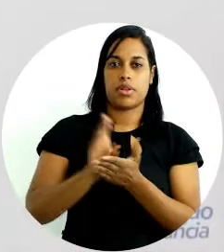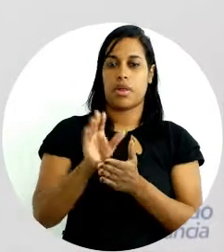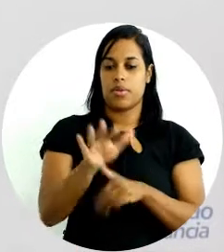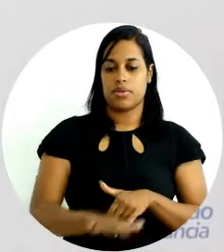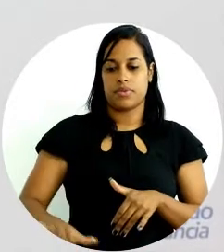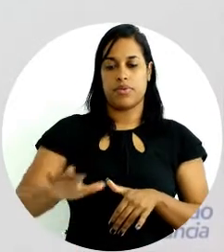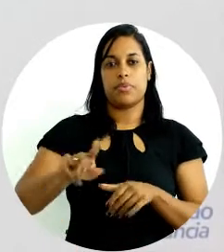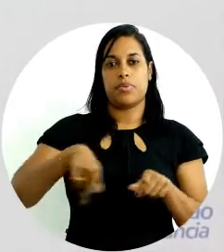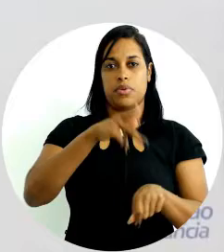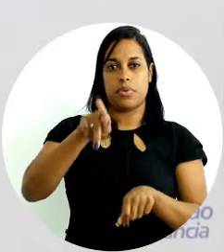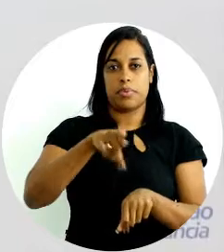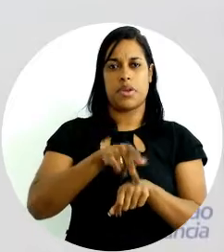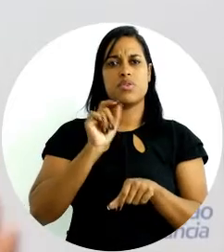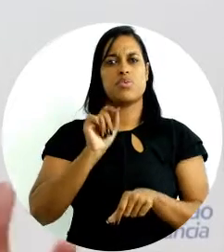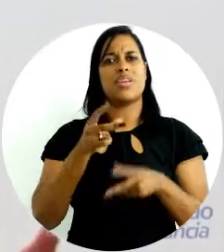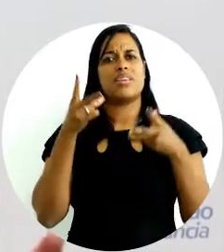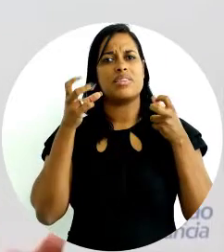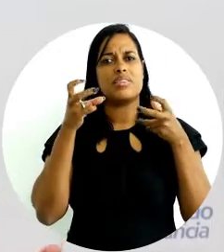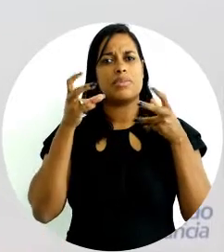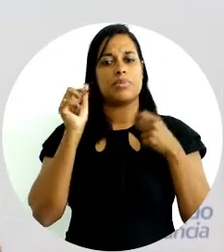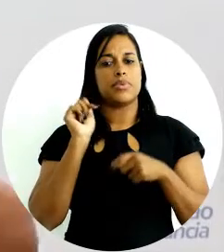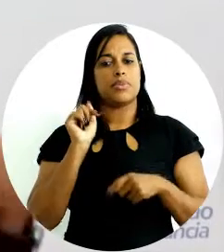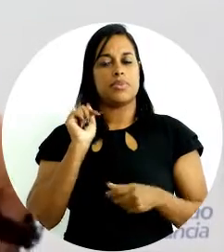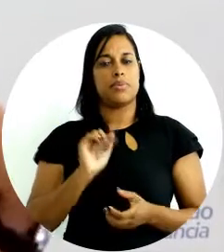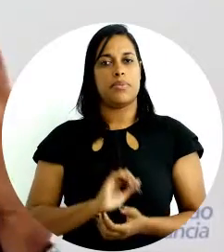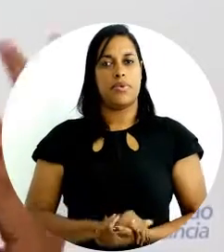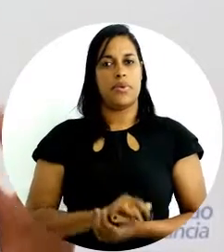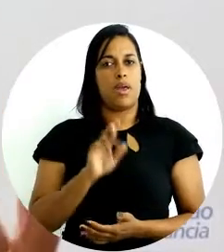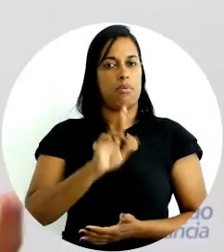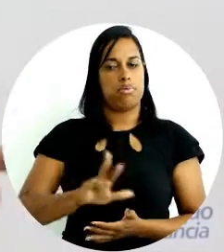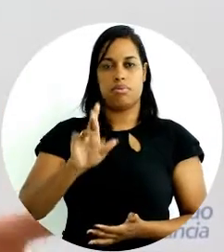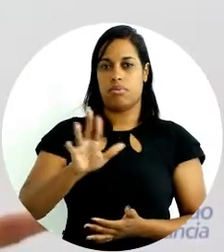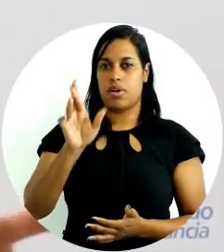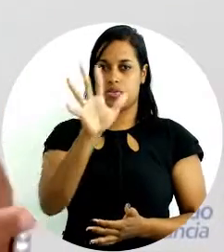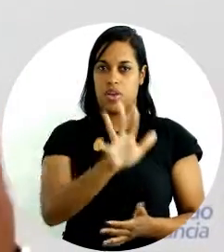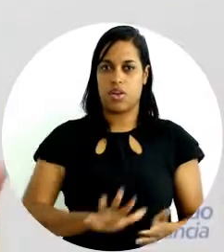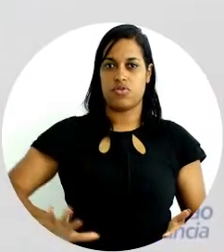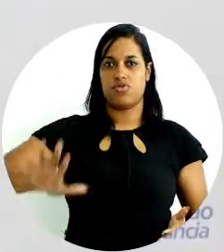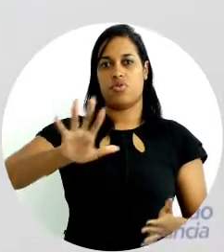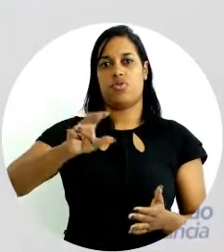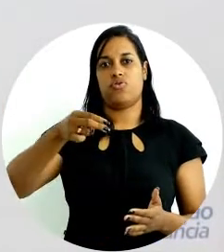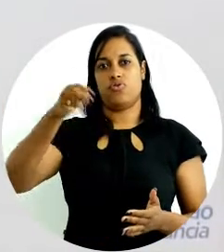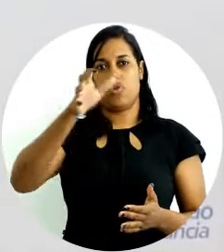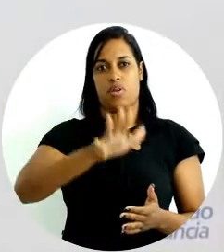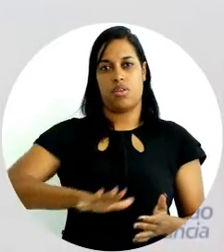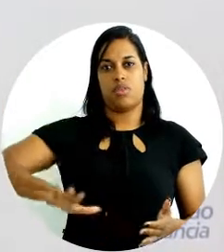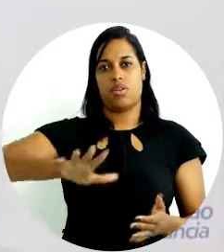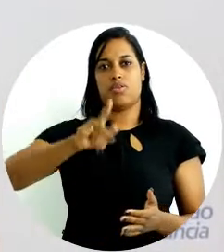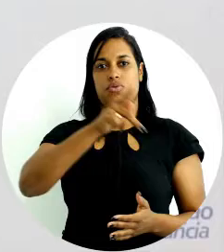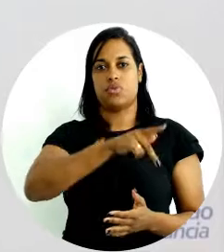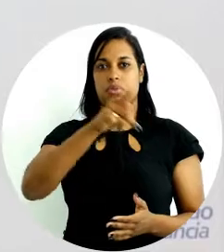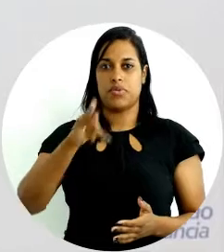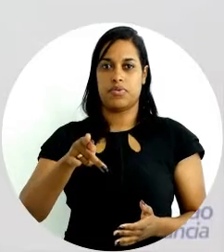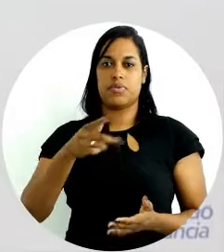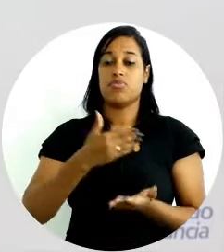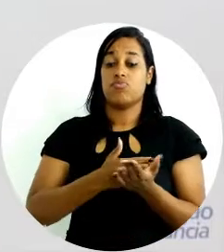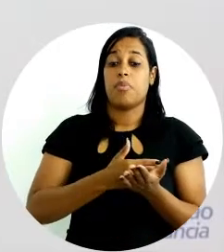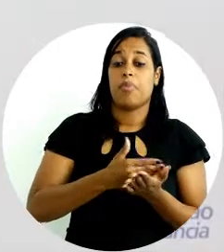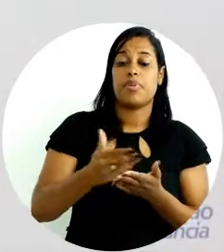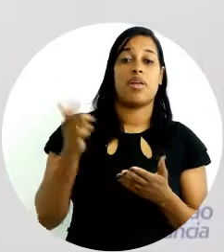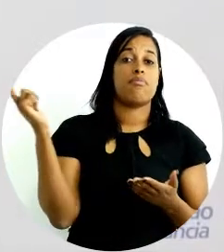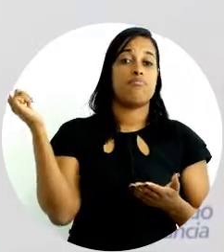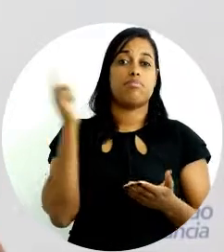ensino fundamental no nosso país. Então, o que é que se percebeu? Que em várias regiões, principalmente no Nordeste, os professores,